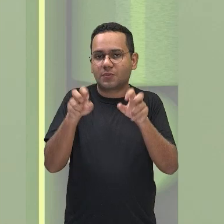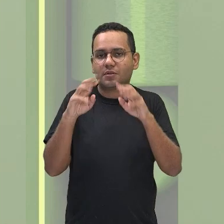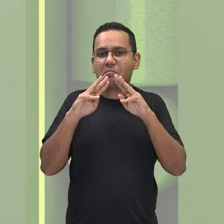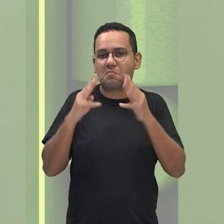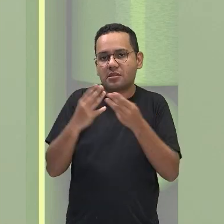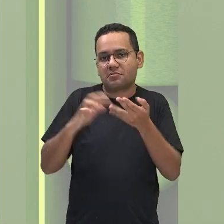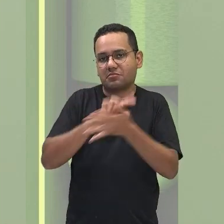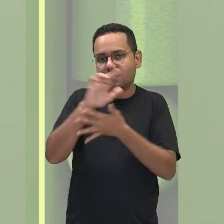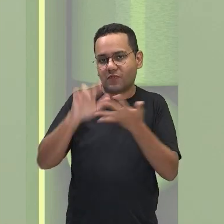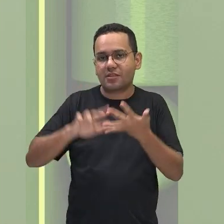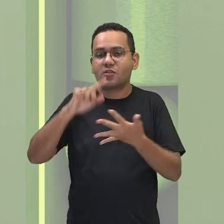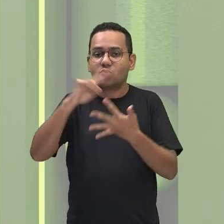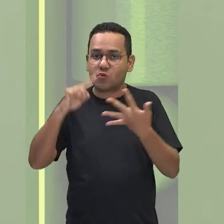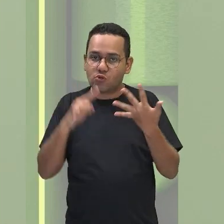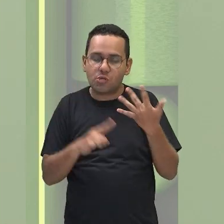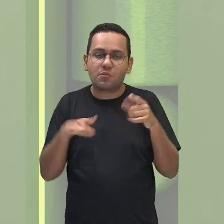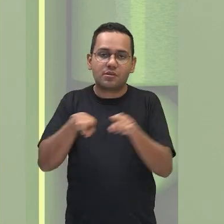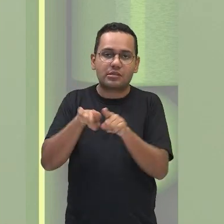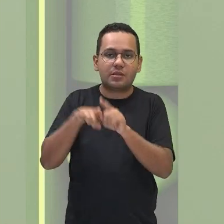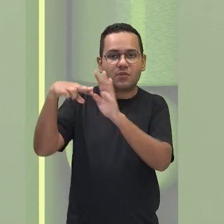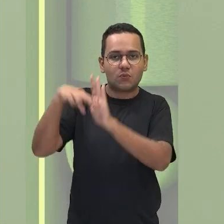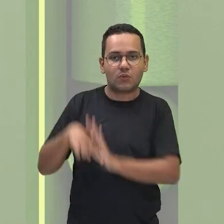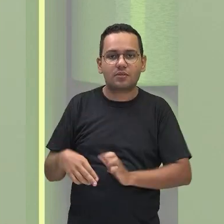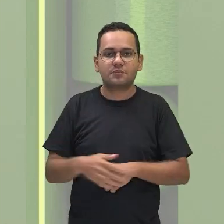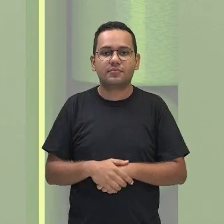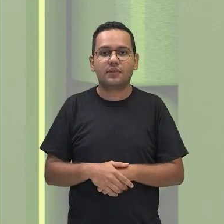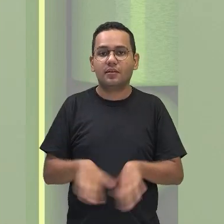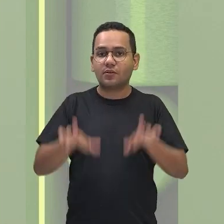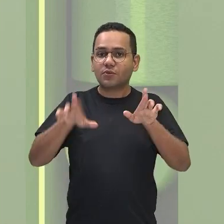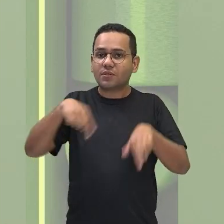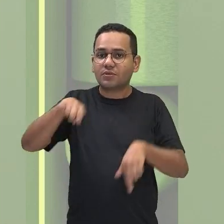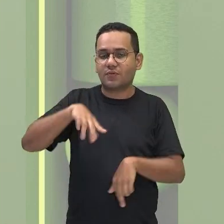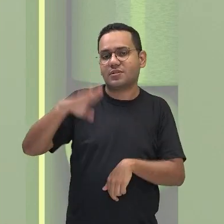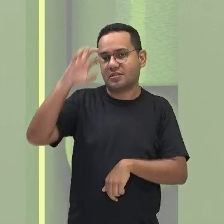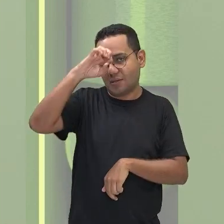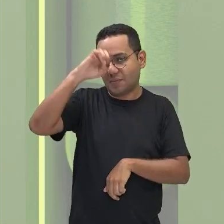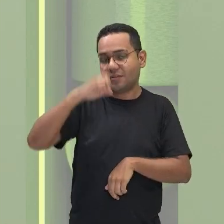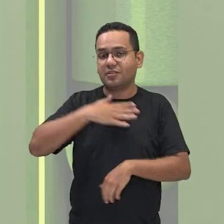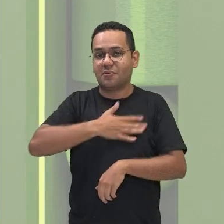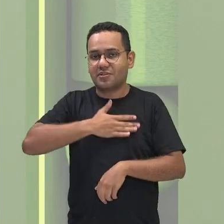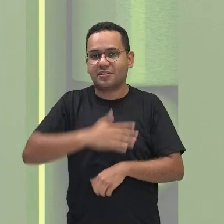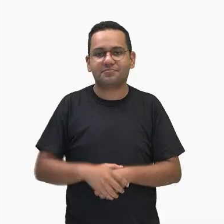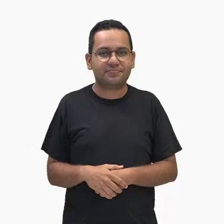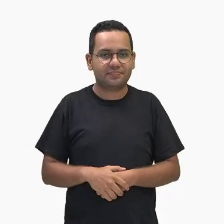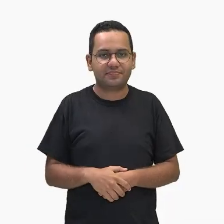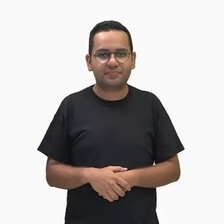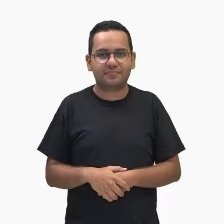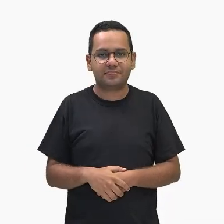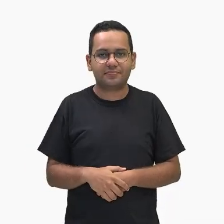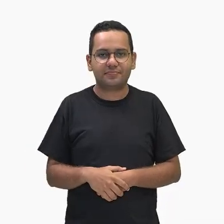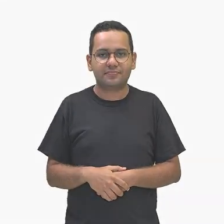seus tipos e as suas propriedades. Espero que você tenha aprendido e que tenha gostado bastante.